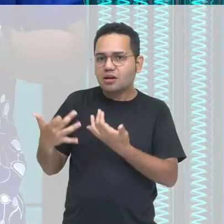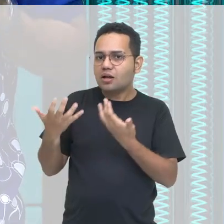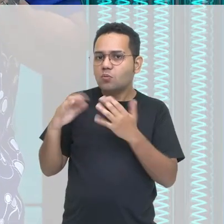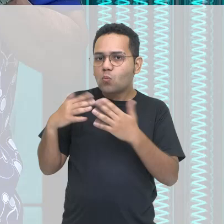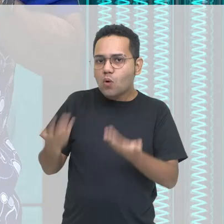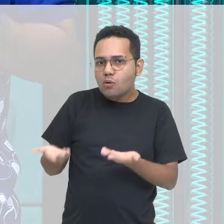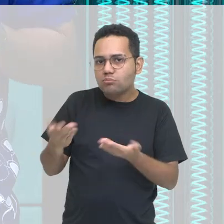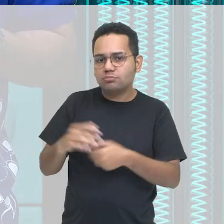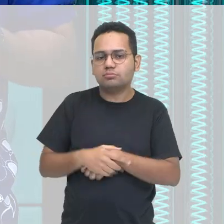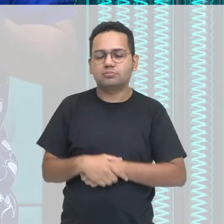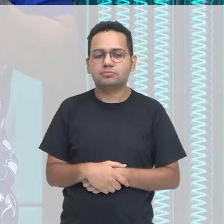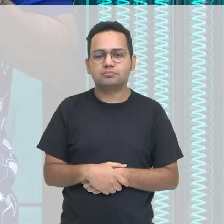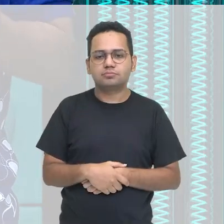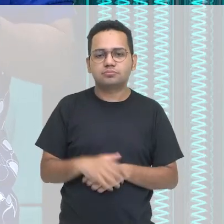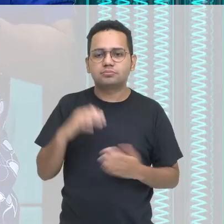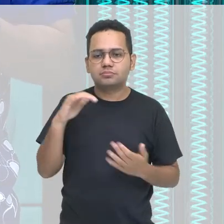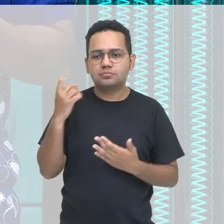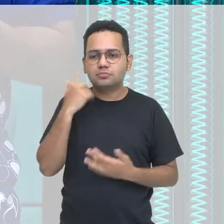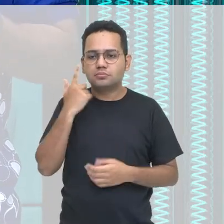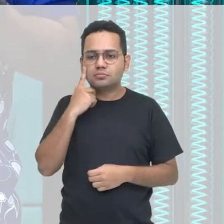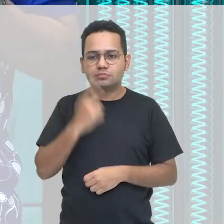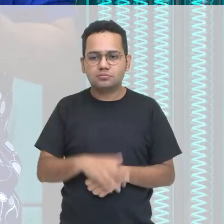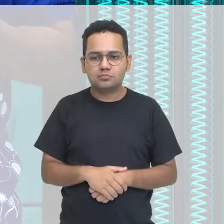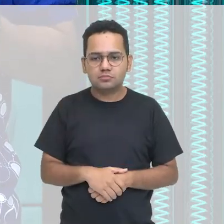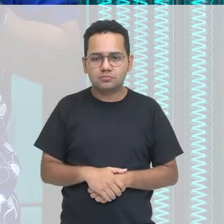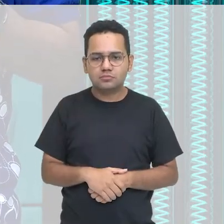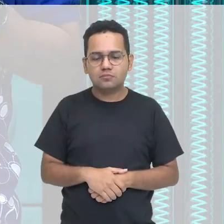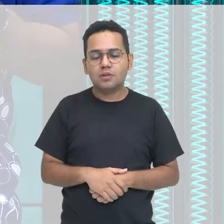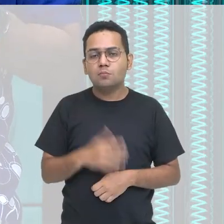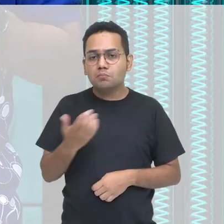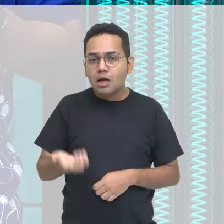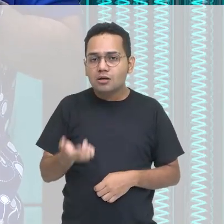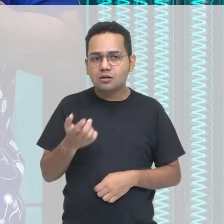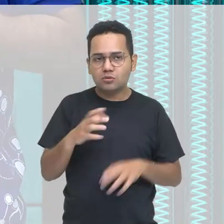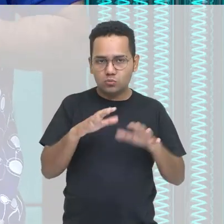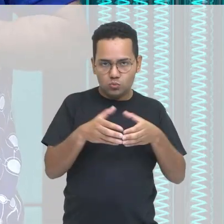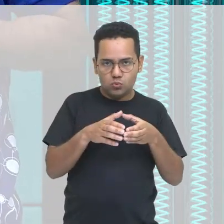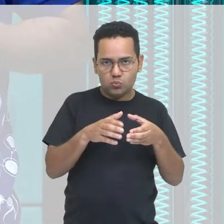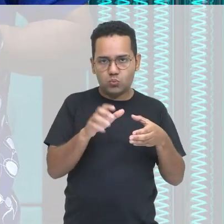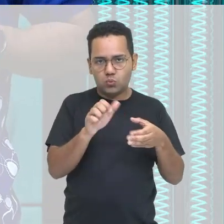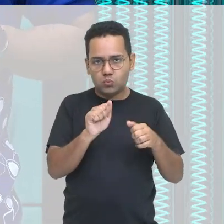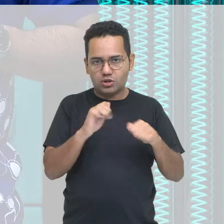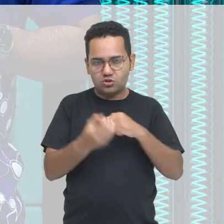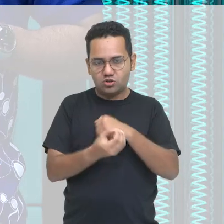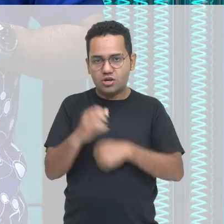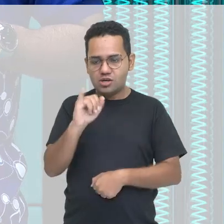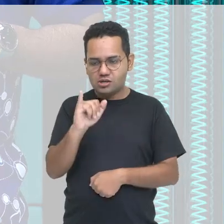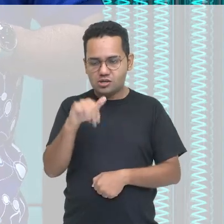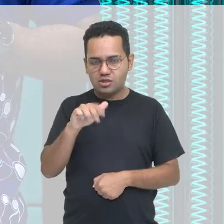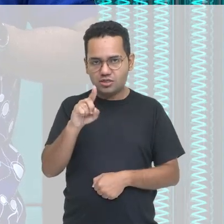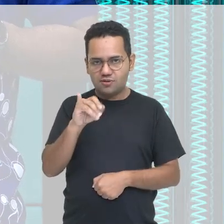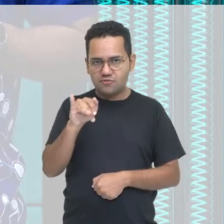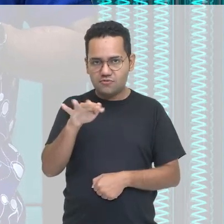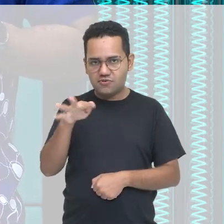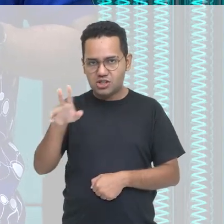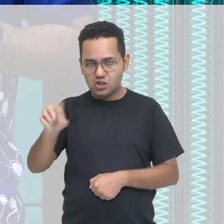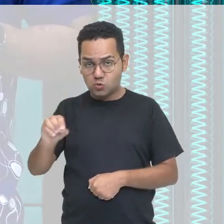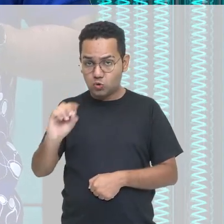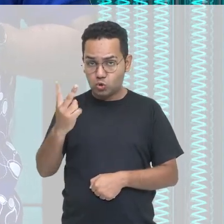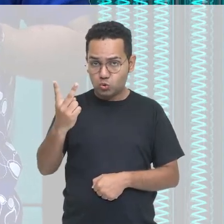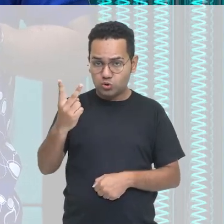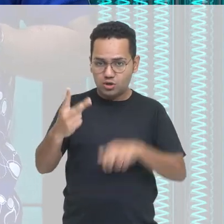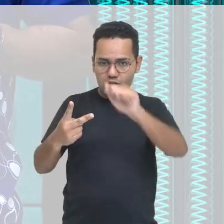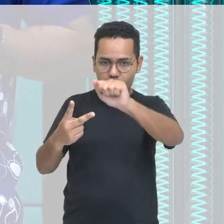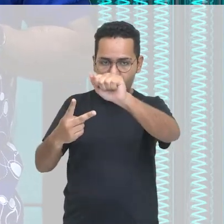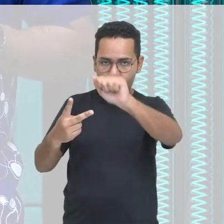só. Nós vimos, então, que o artigo indefinido são dois, A-N-A-N. A eu vou utilizar sempre antes